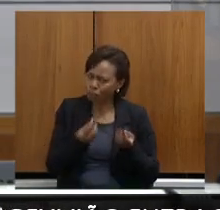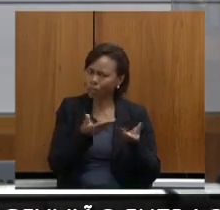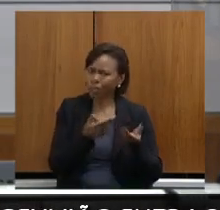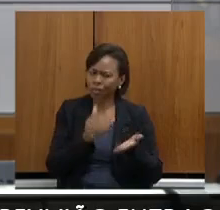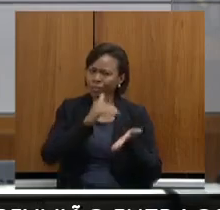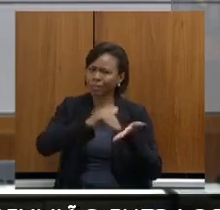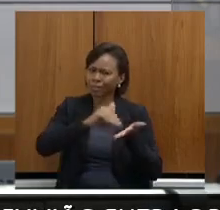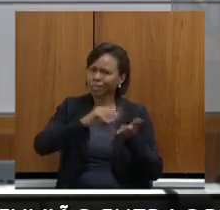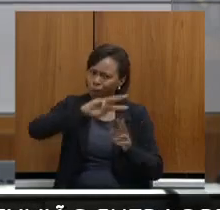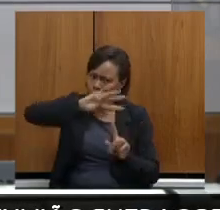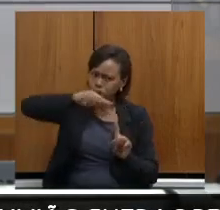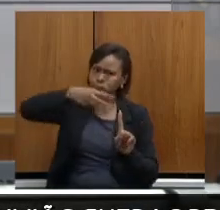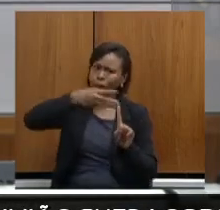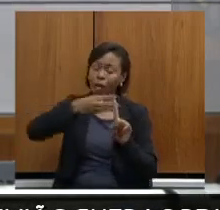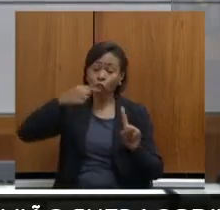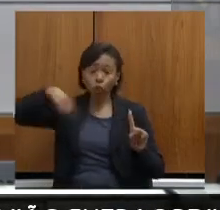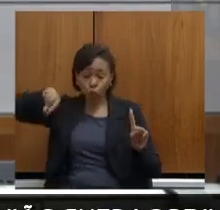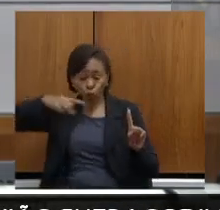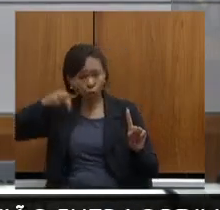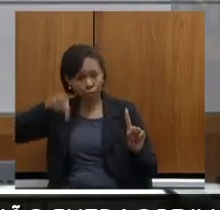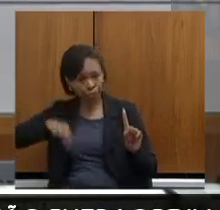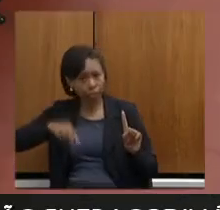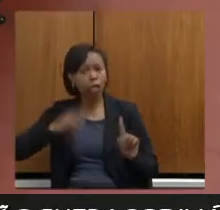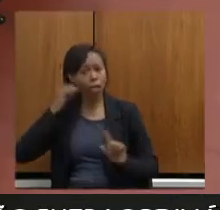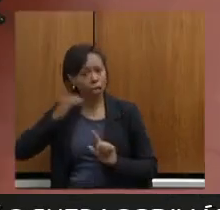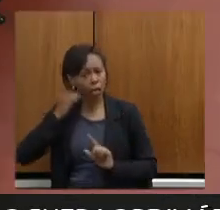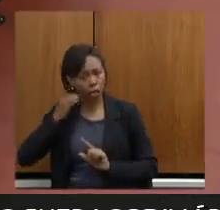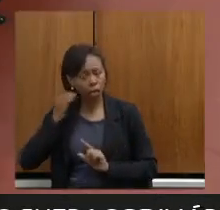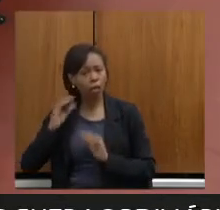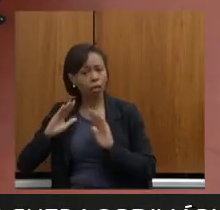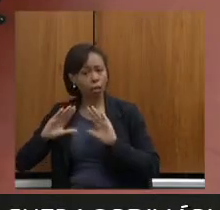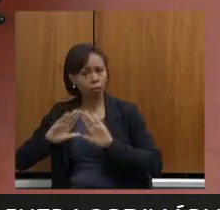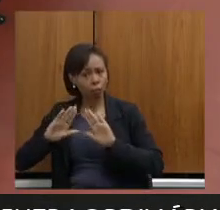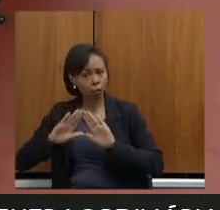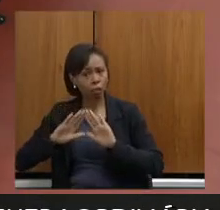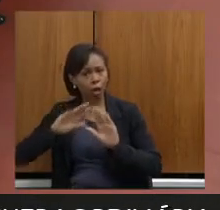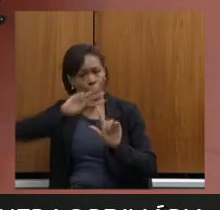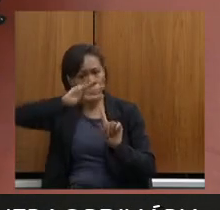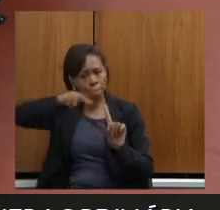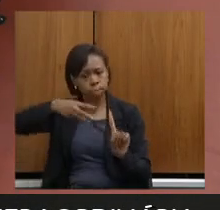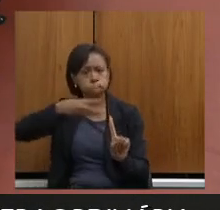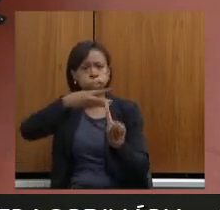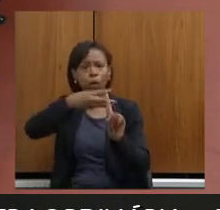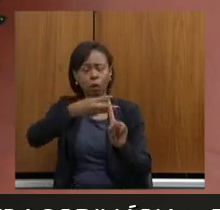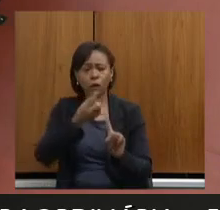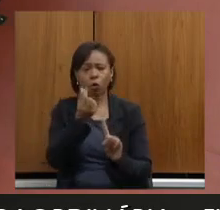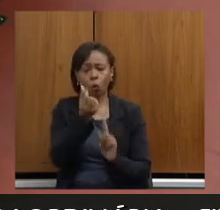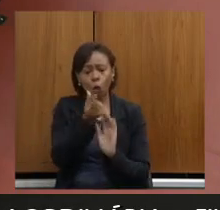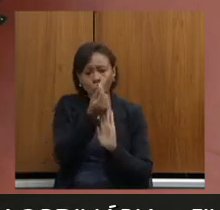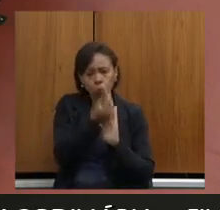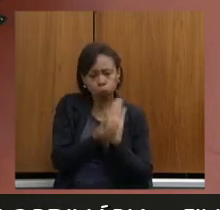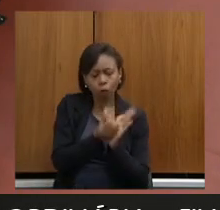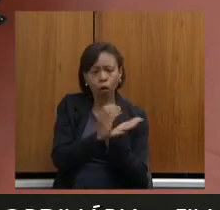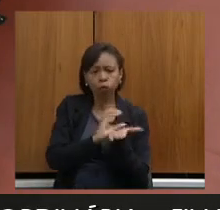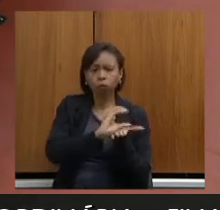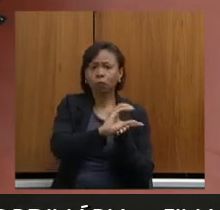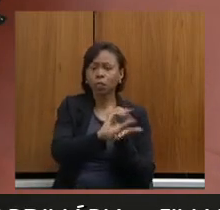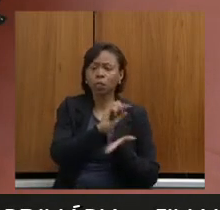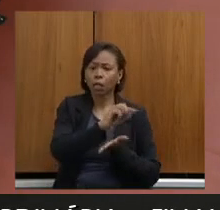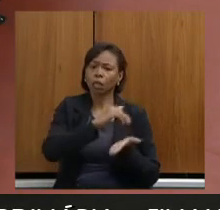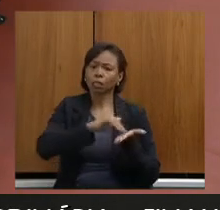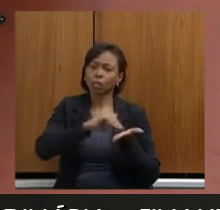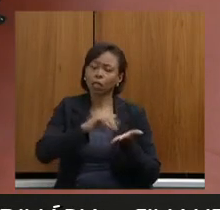triplicar o orçamento nosso tô falando olha aqui deputados pelo menos triplicar esse orçamento que a senhora tem lá a senhora poder